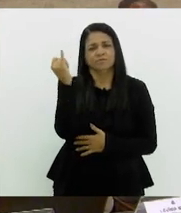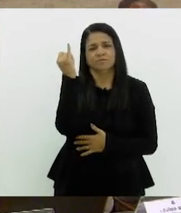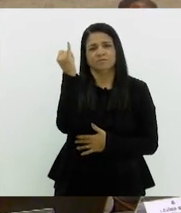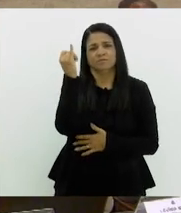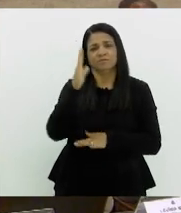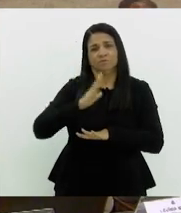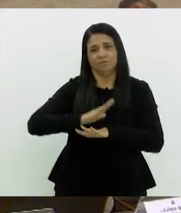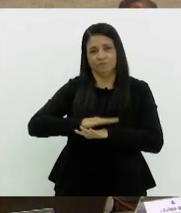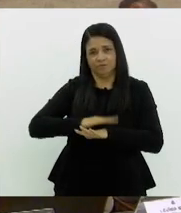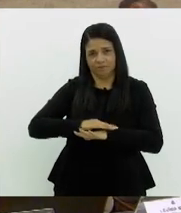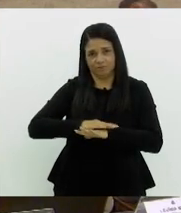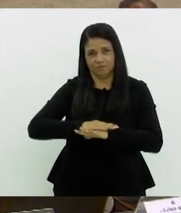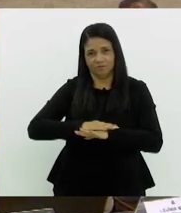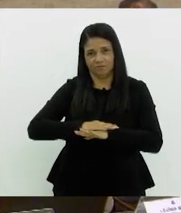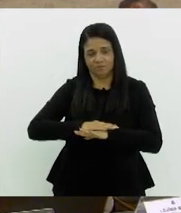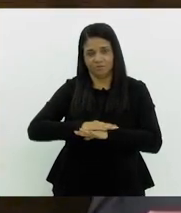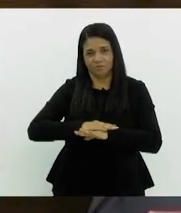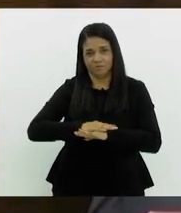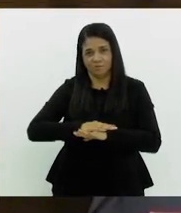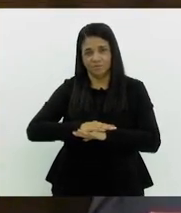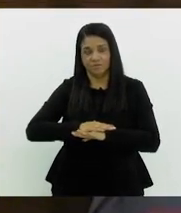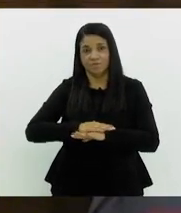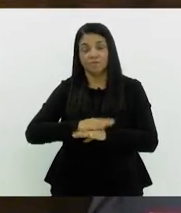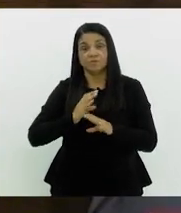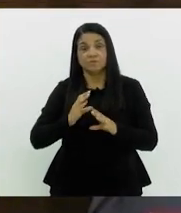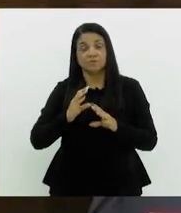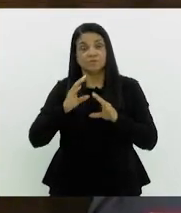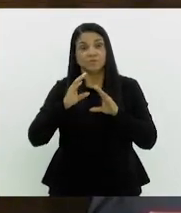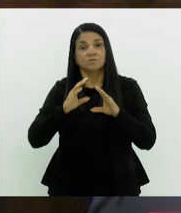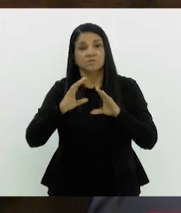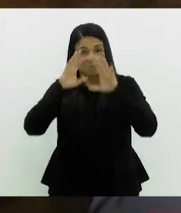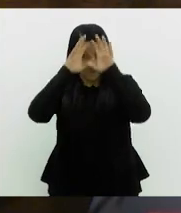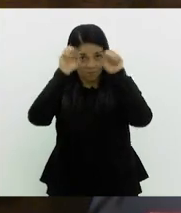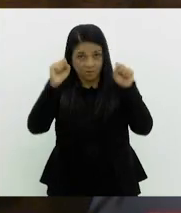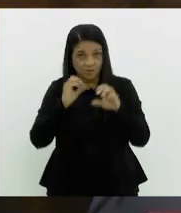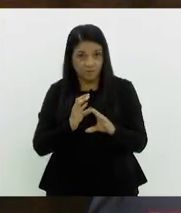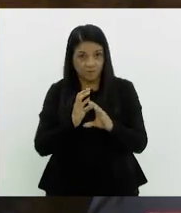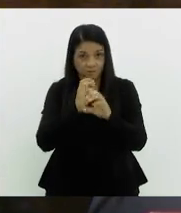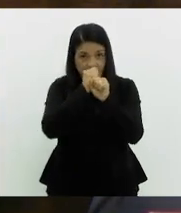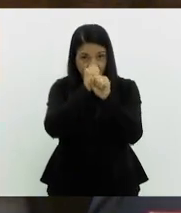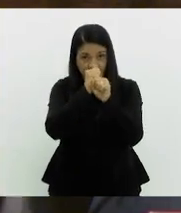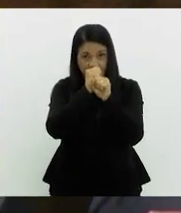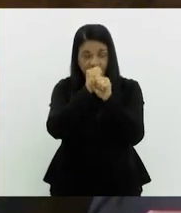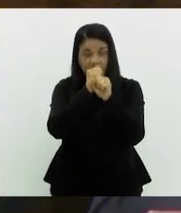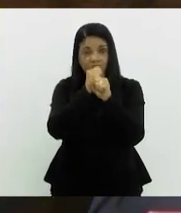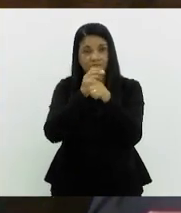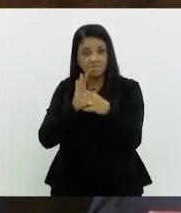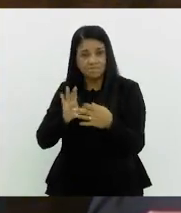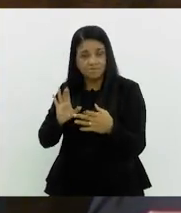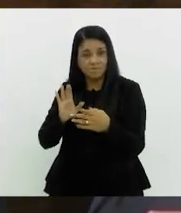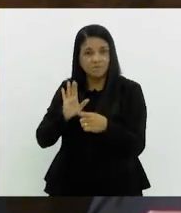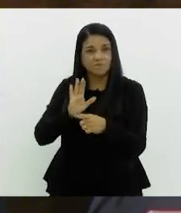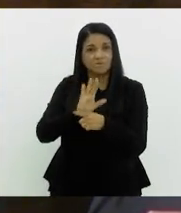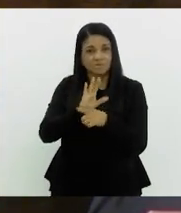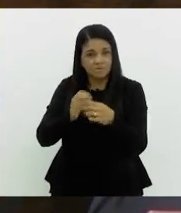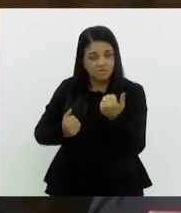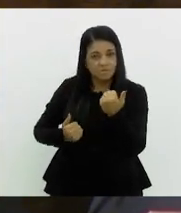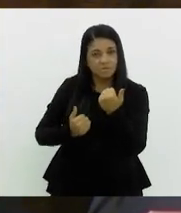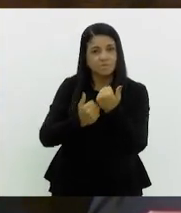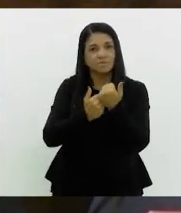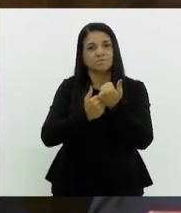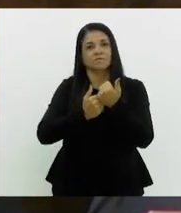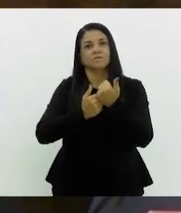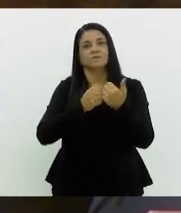nós somos, nos tribunais de contas, absolutamente um braço auxiliar técnico dos poderes legislativos, do